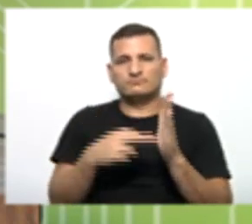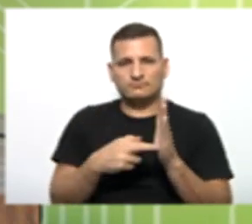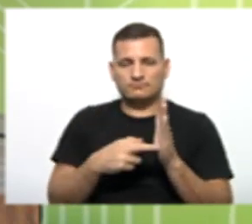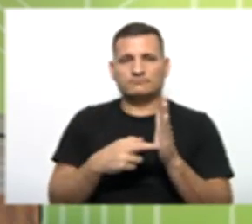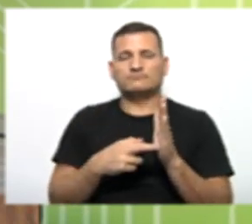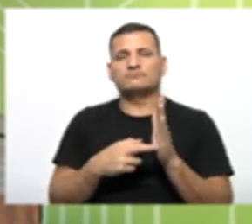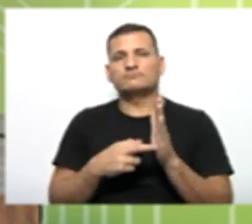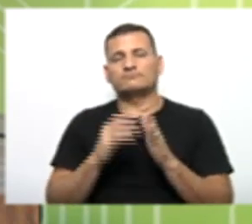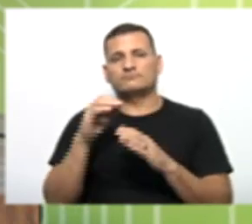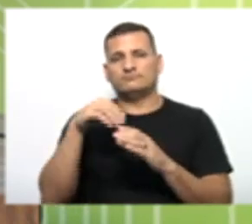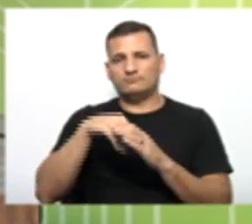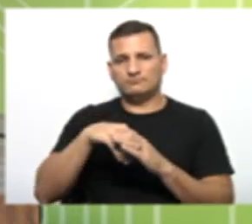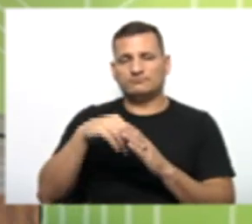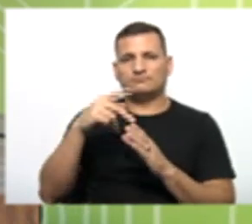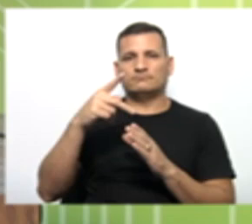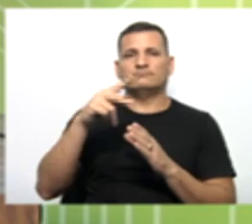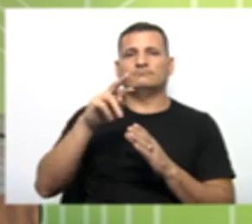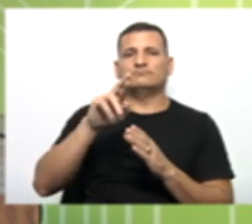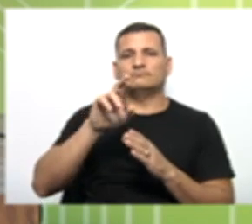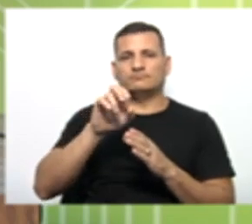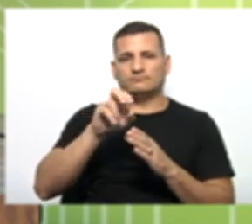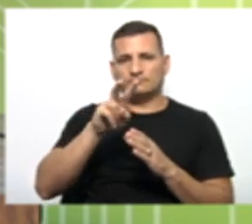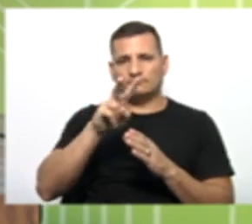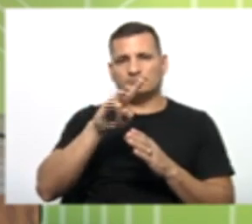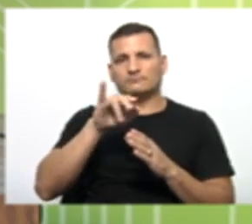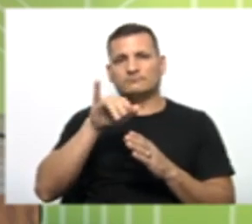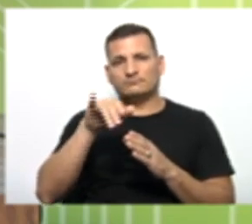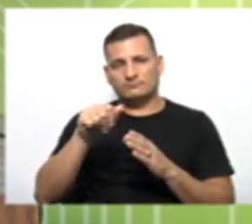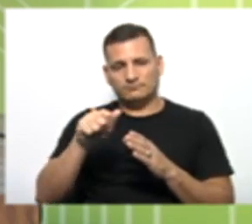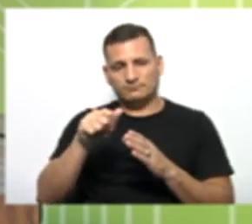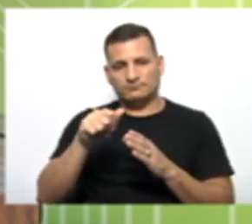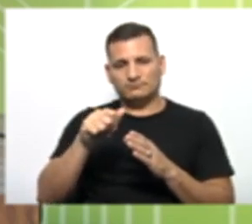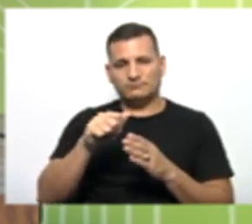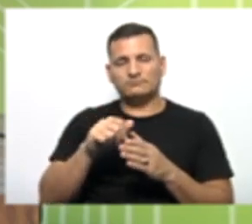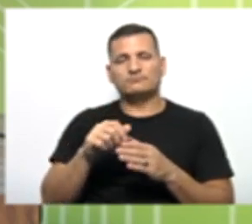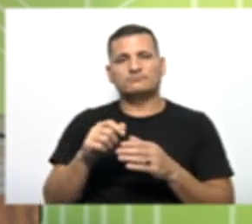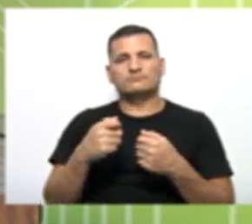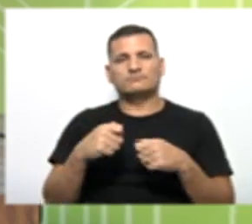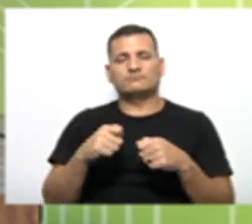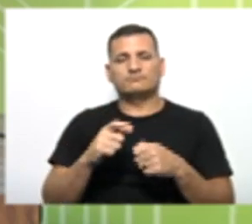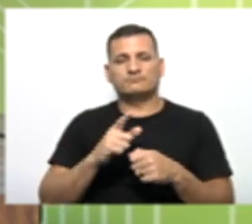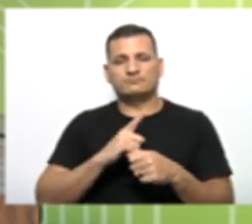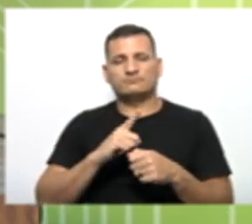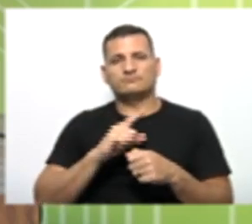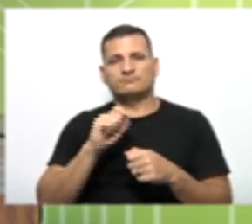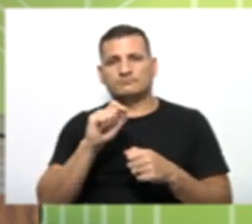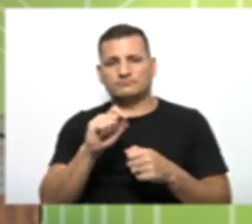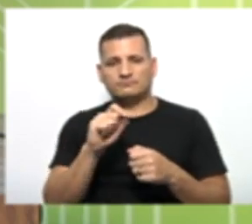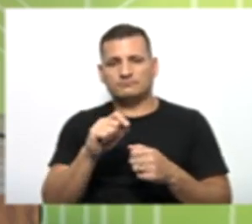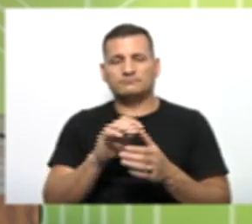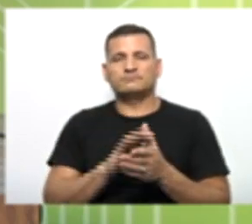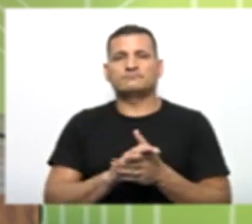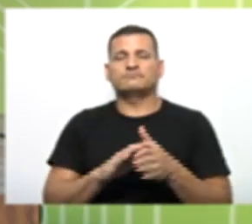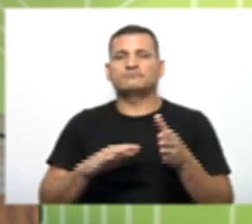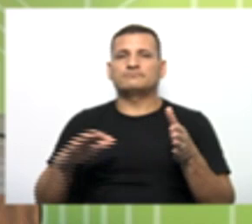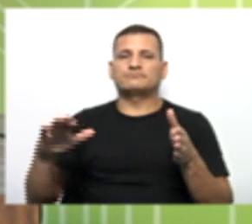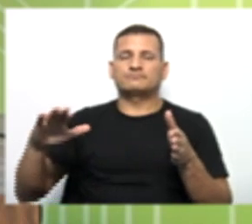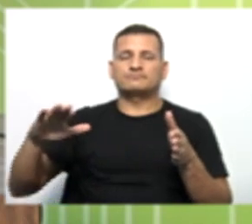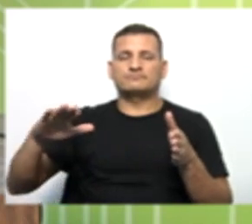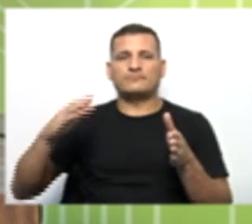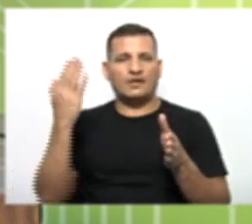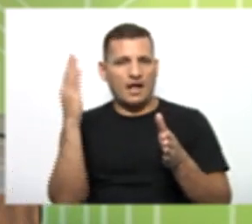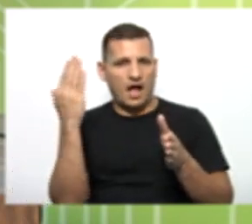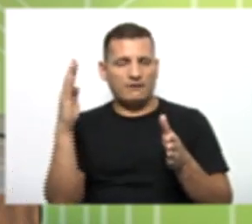estabelecidas na licença prévia. Ou seja, tinha que haver aquela eclusa para permitir que aqueles troncos que estavam descendo rio